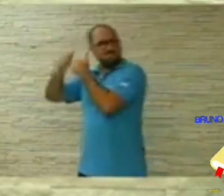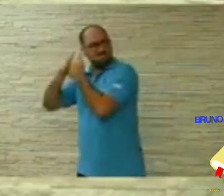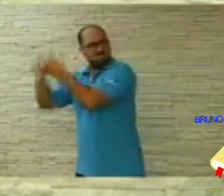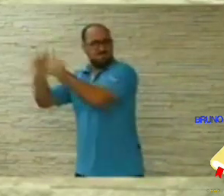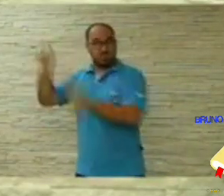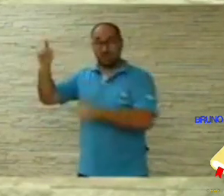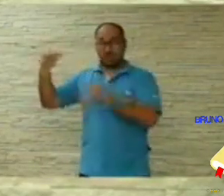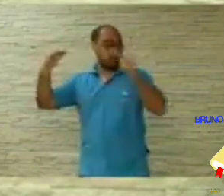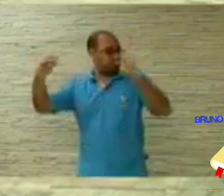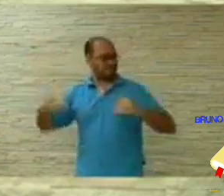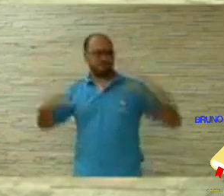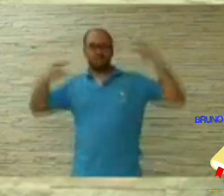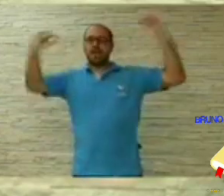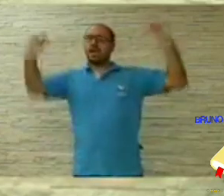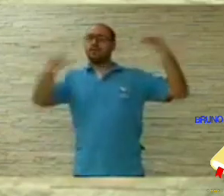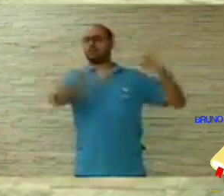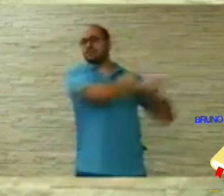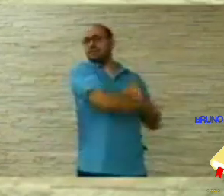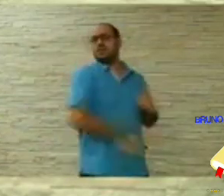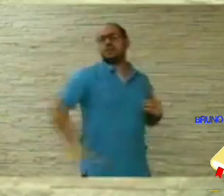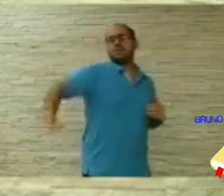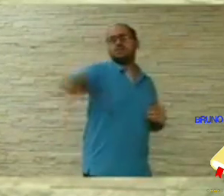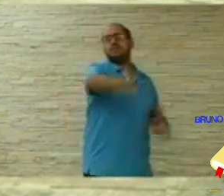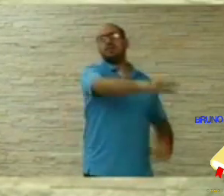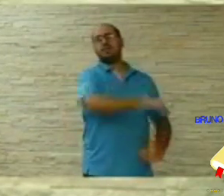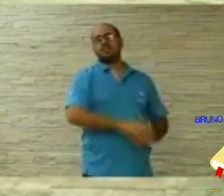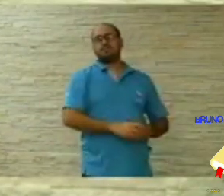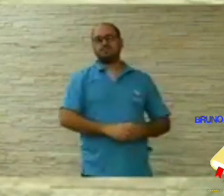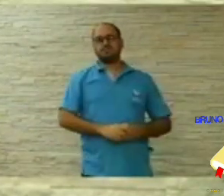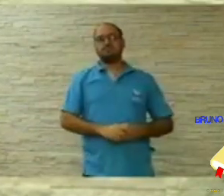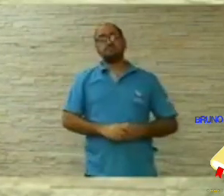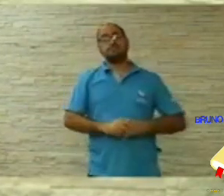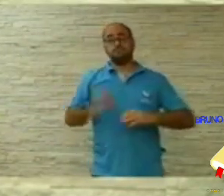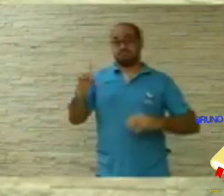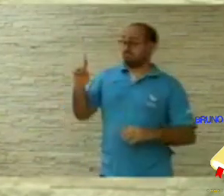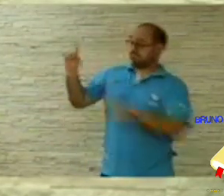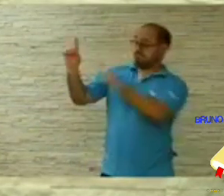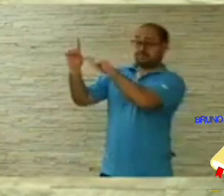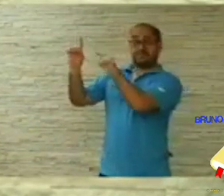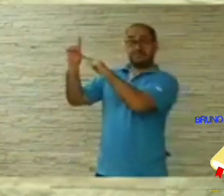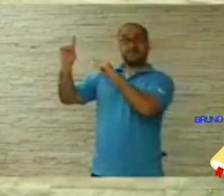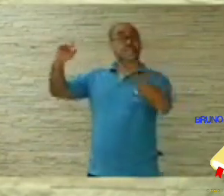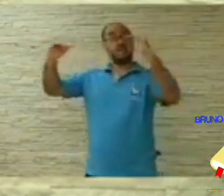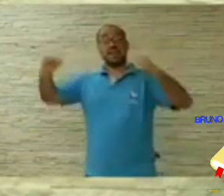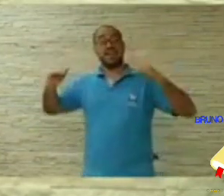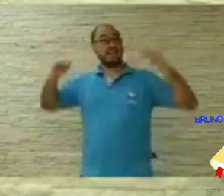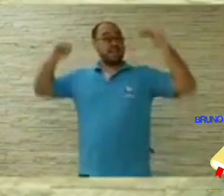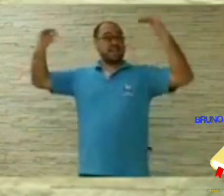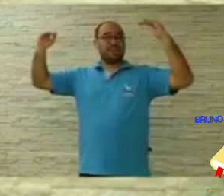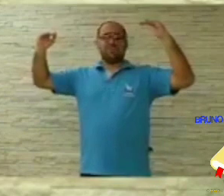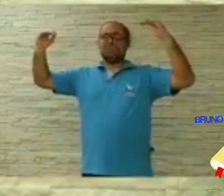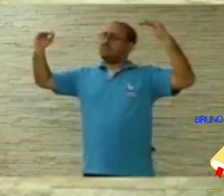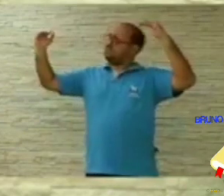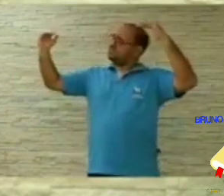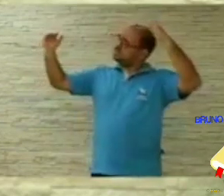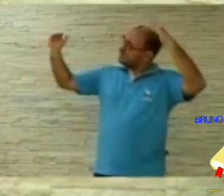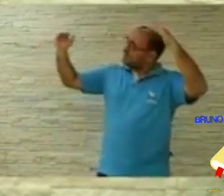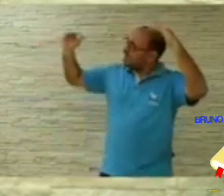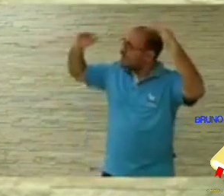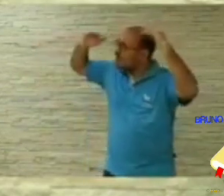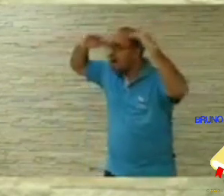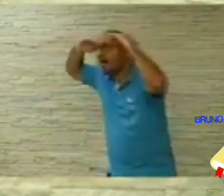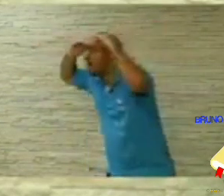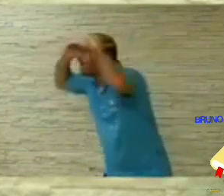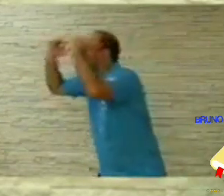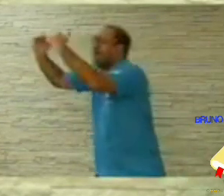das nações, está dizendo que o nosso Deus está acima, é elevado, é admirável e é